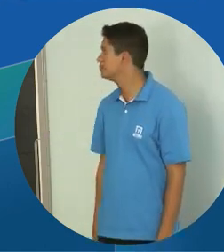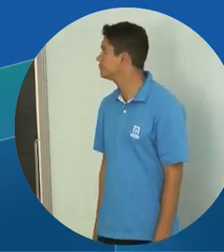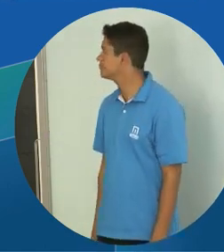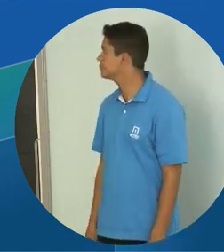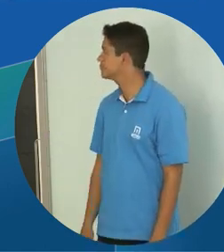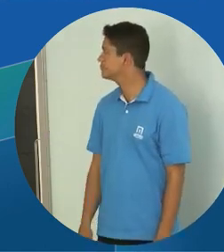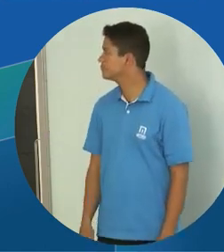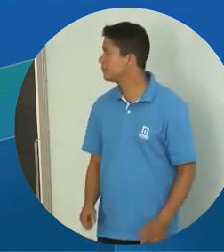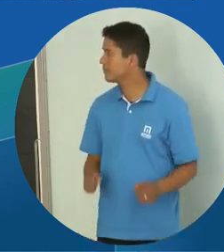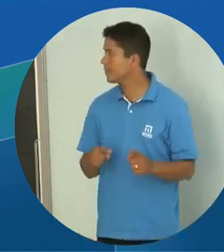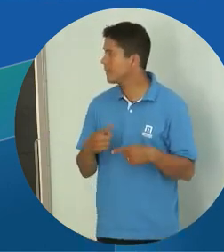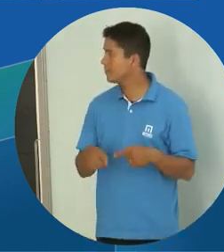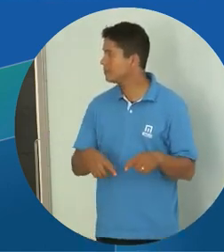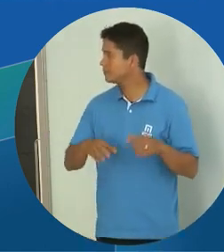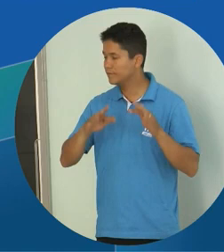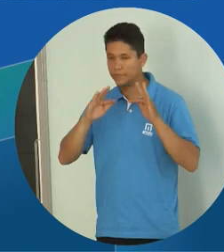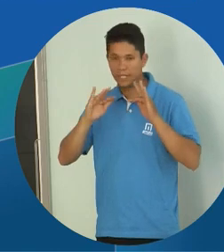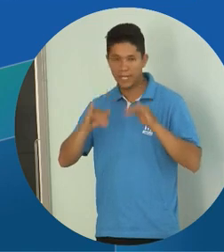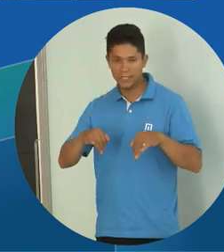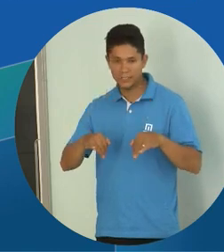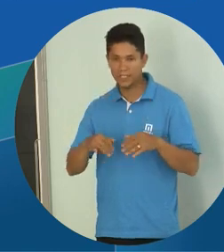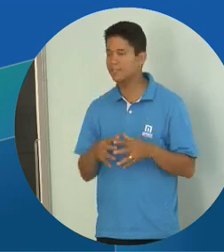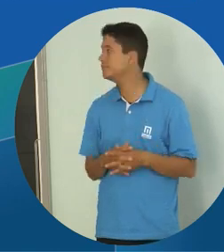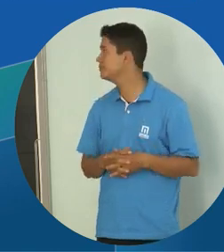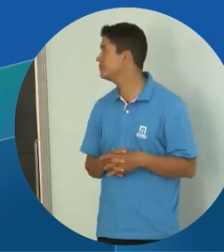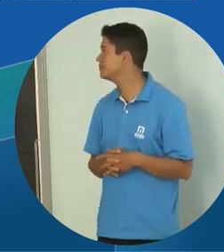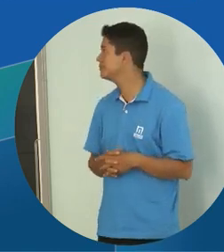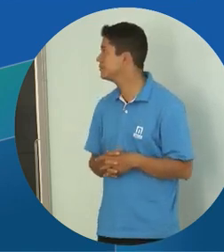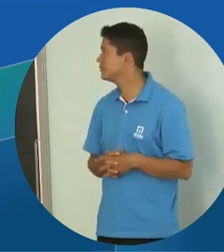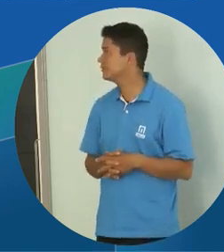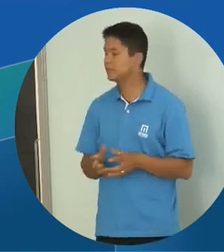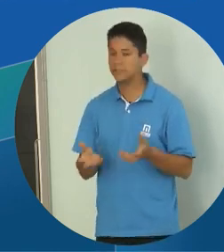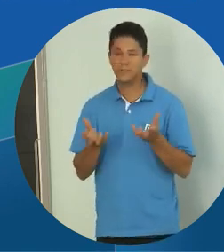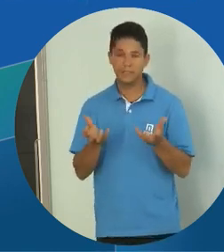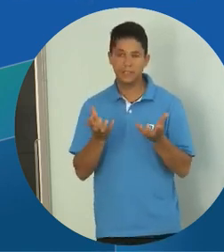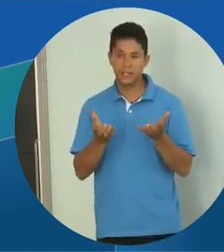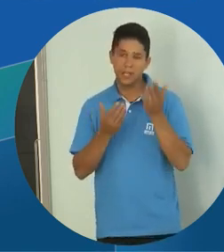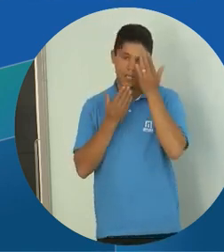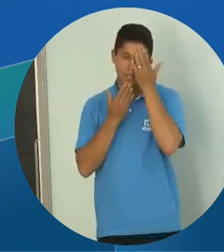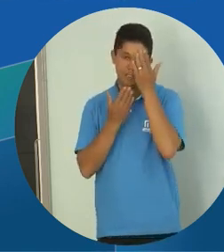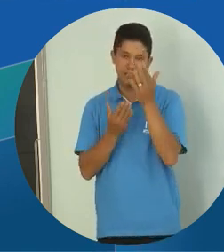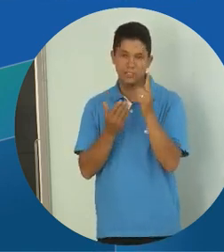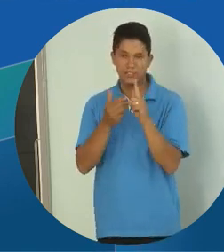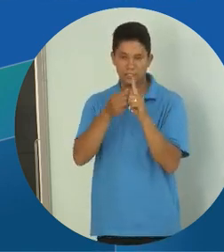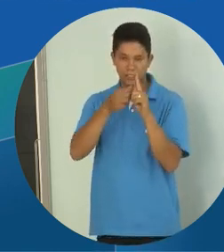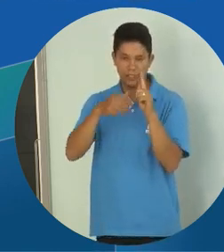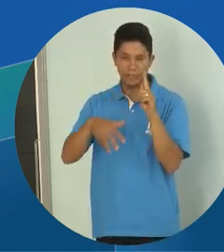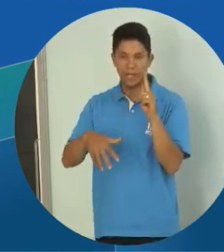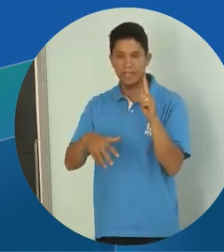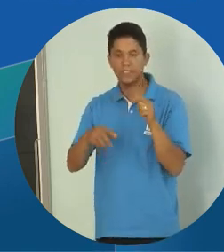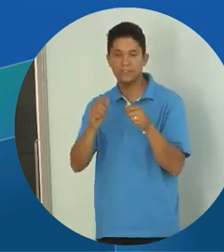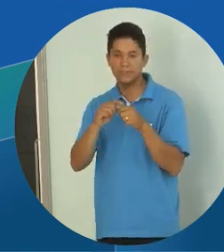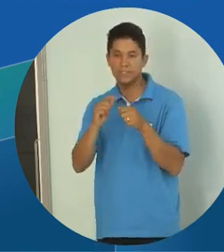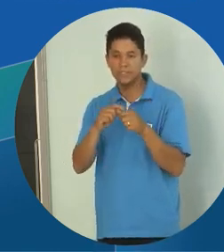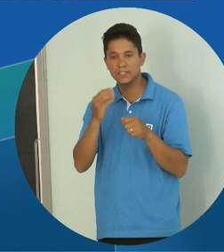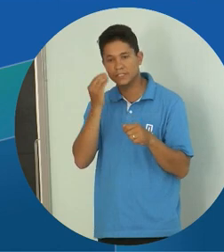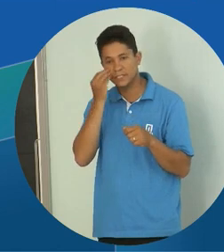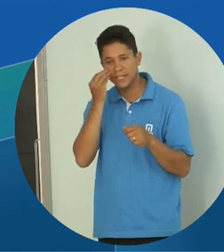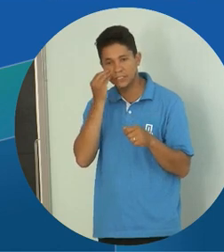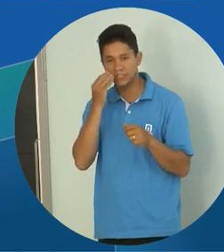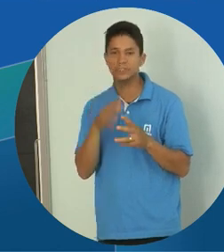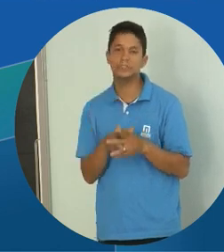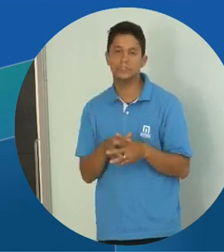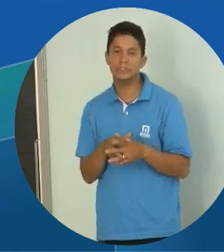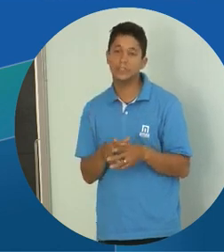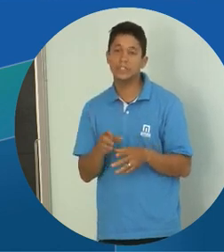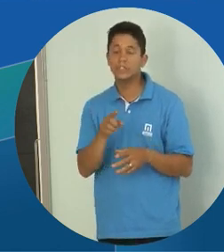Então, para finalizar, eu queria agradecer, principalmente a Gemaia, por ter a oportunidade de ter feito esse teste, e